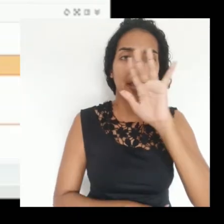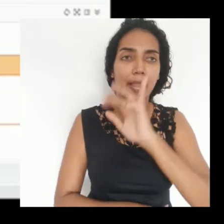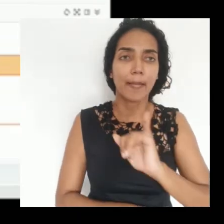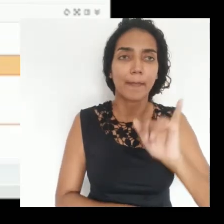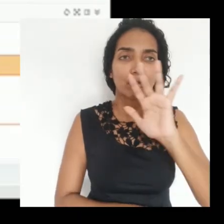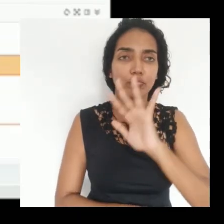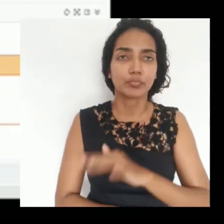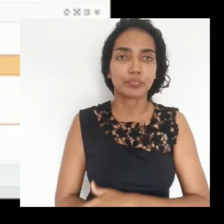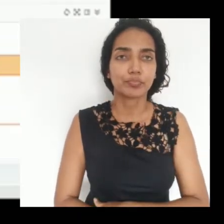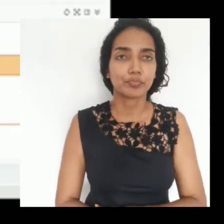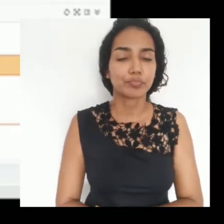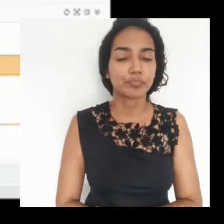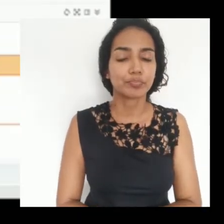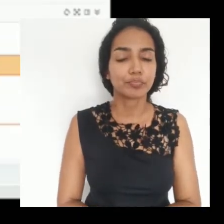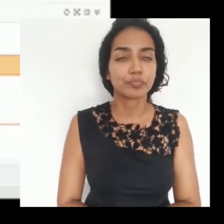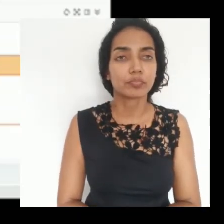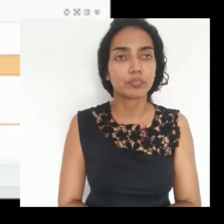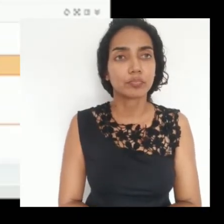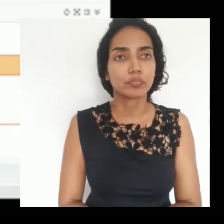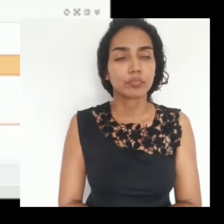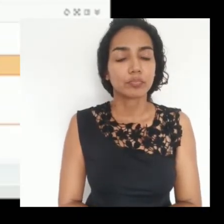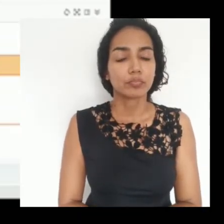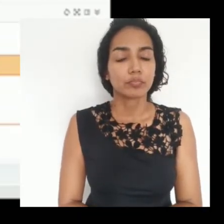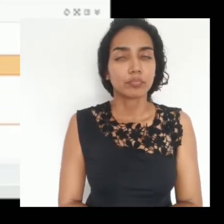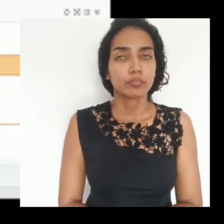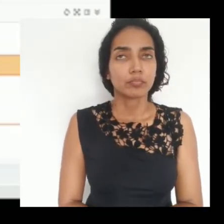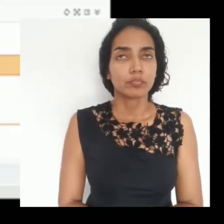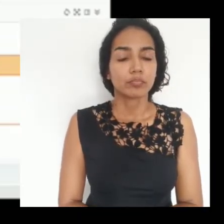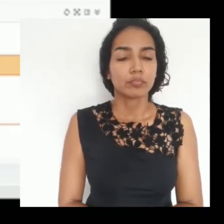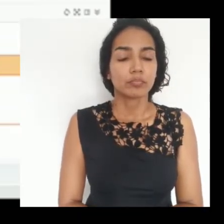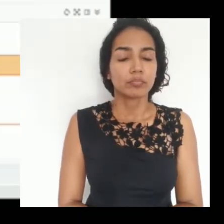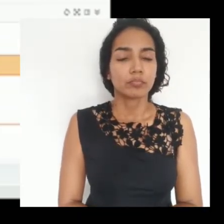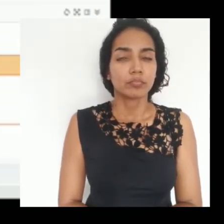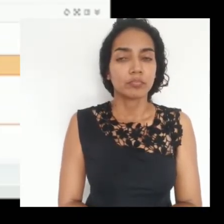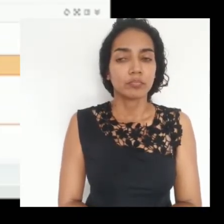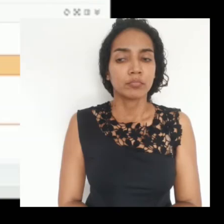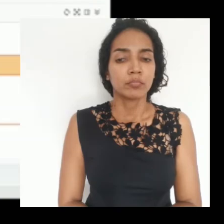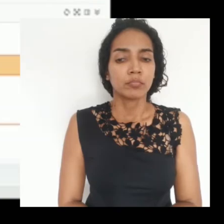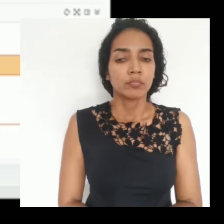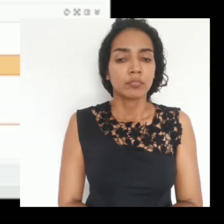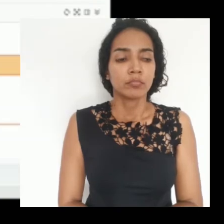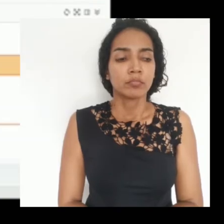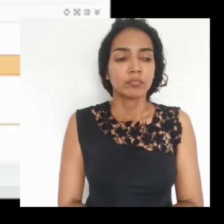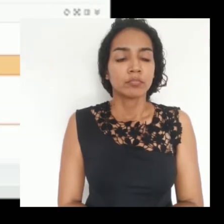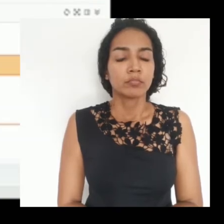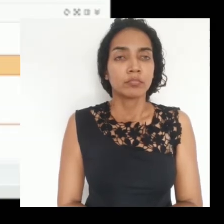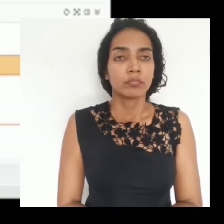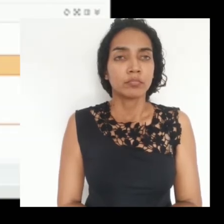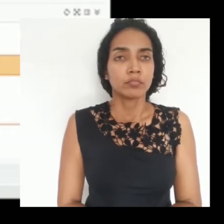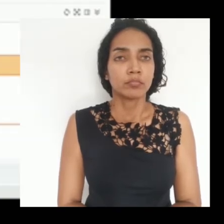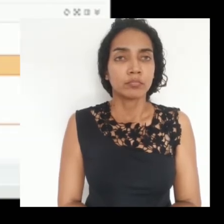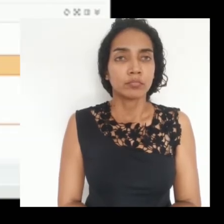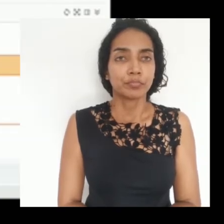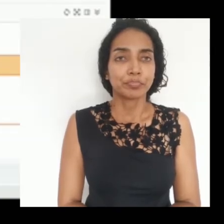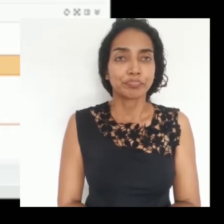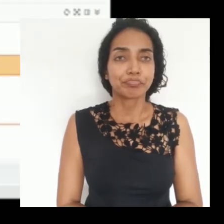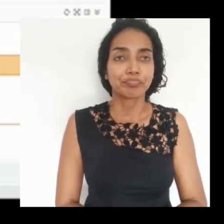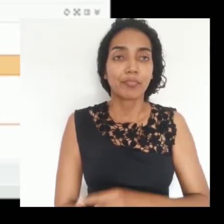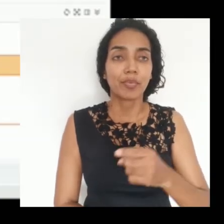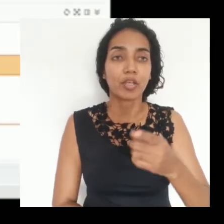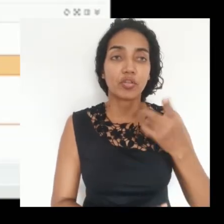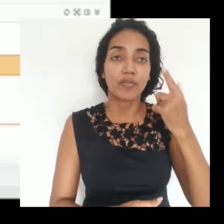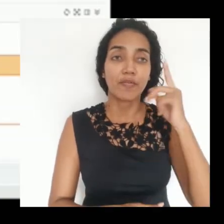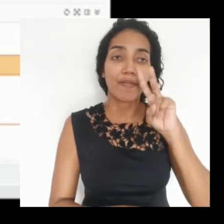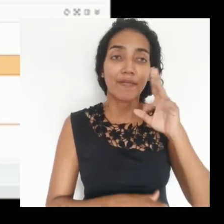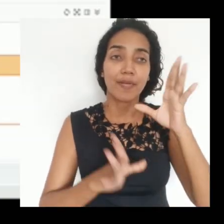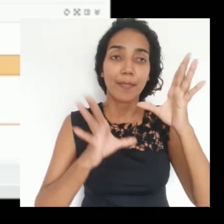arraylist, é uma implementação da lista. A gente vai ver isso com mais detalhes depois,